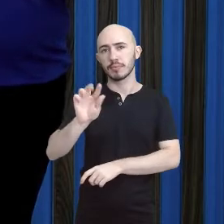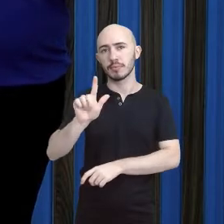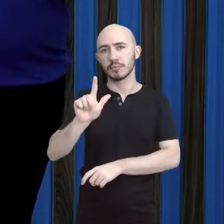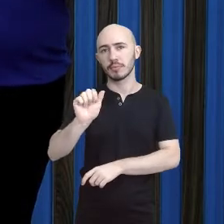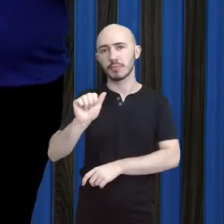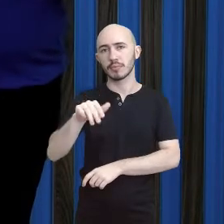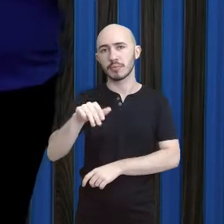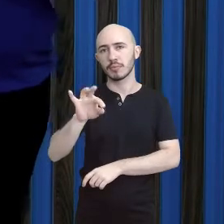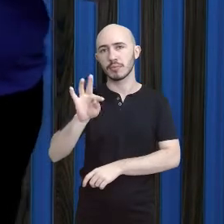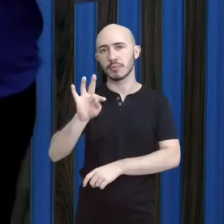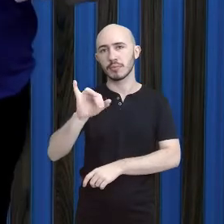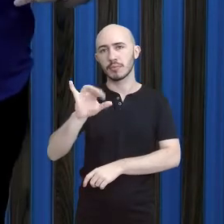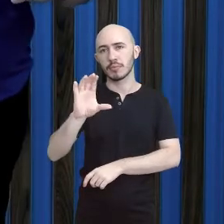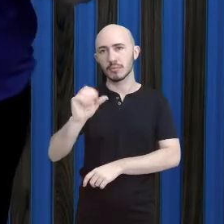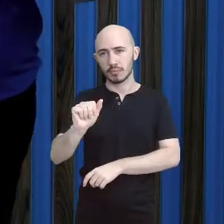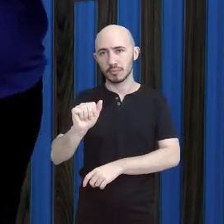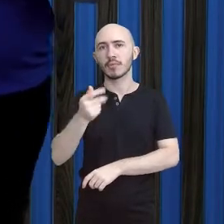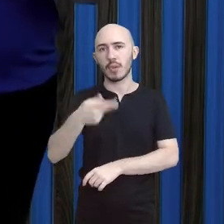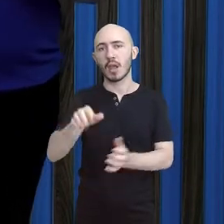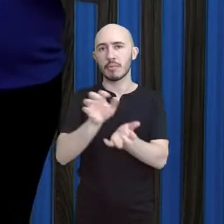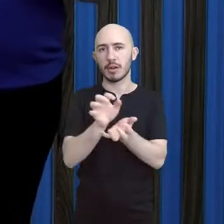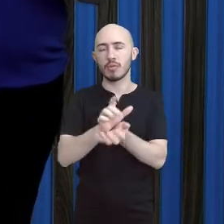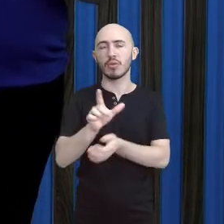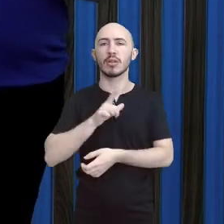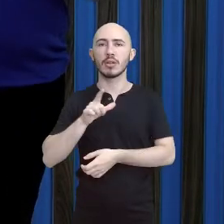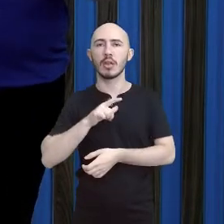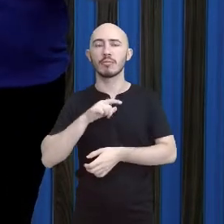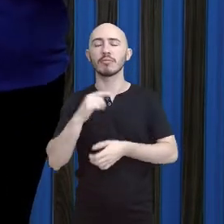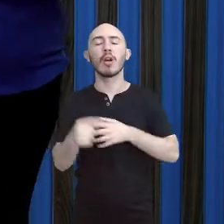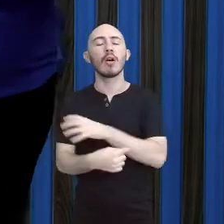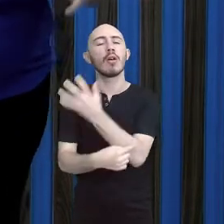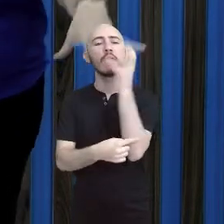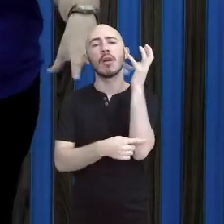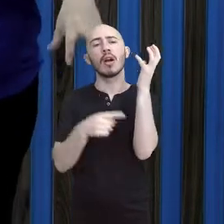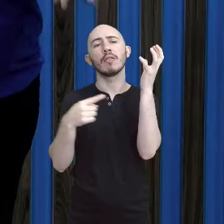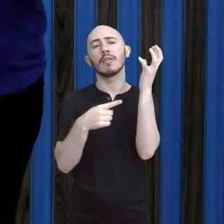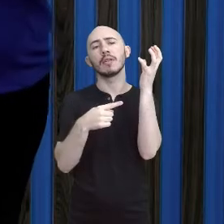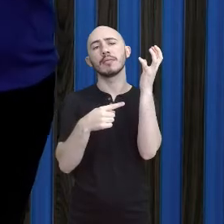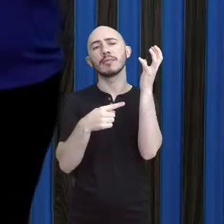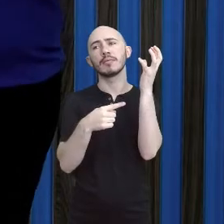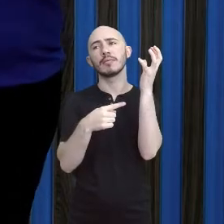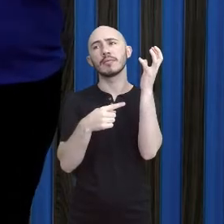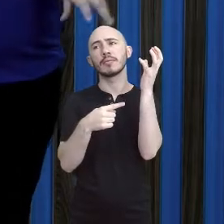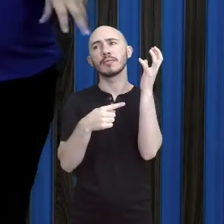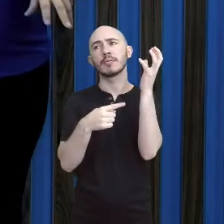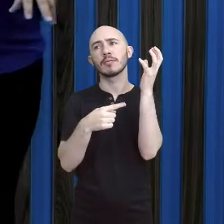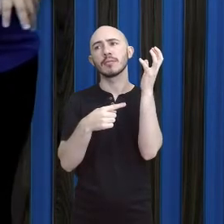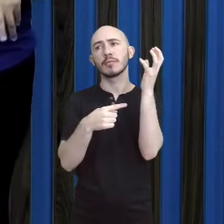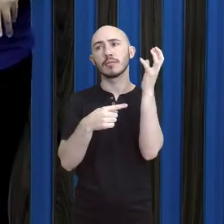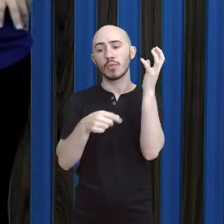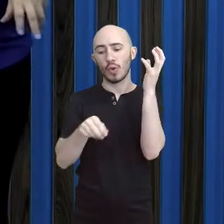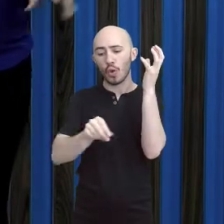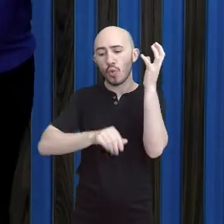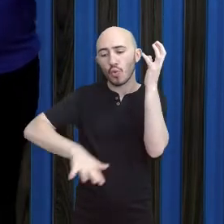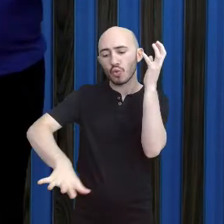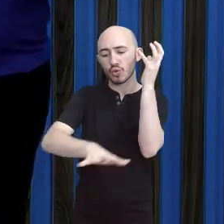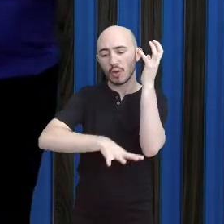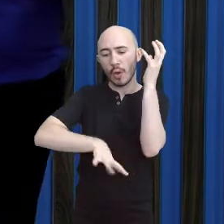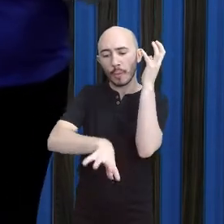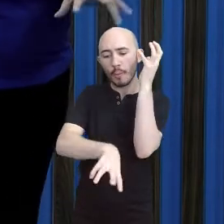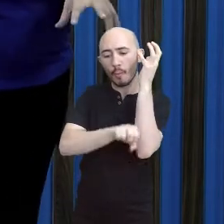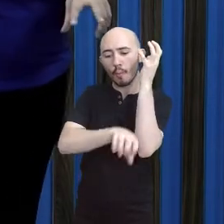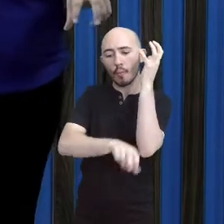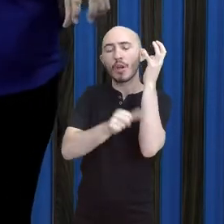aquela florestinha. Vamos pensar numa árvore. Essa árvore, ela está captando nutriente do solo.